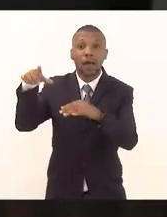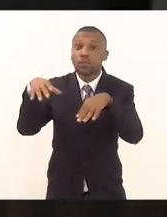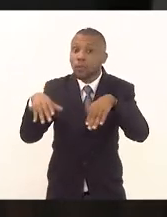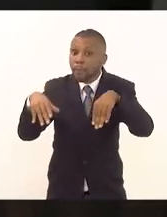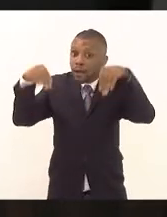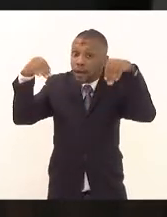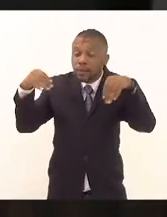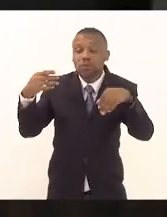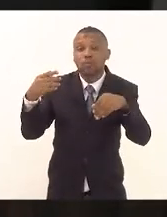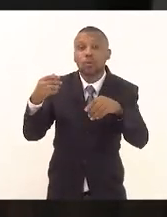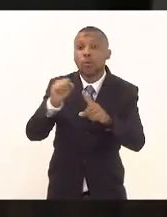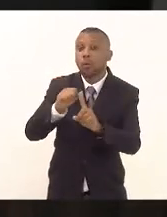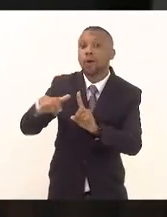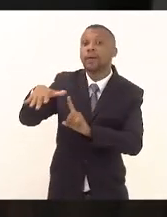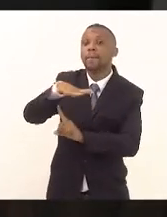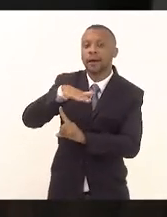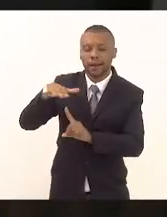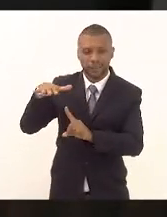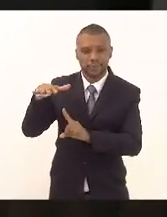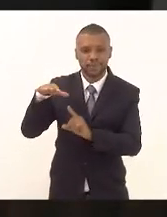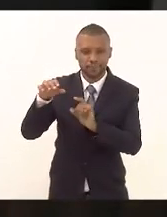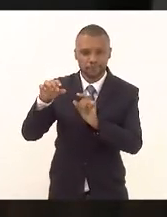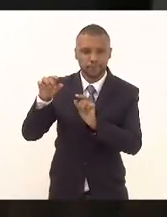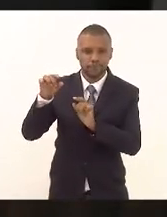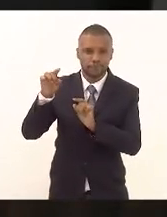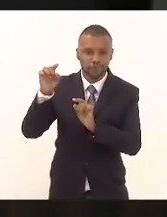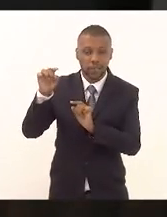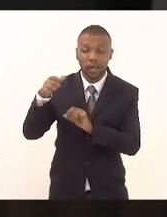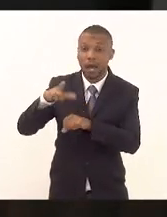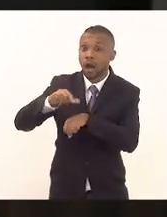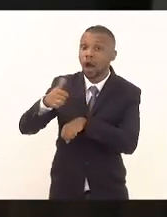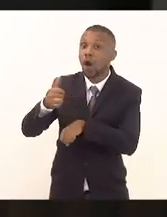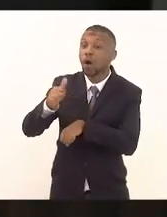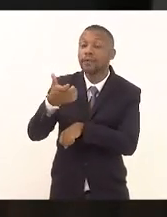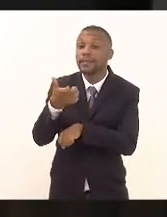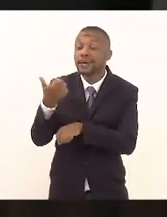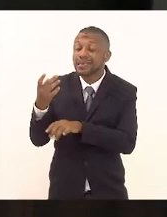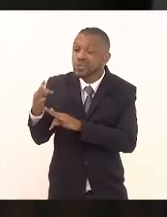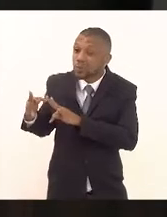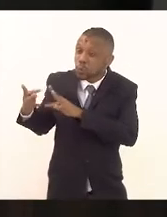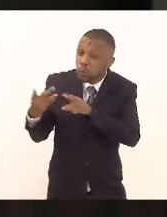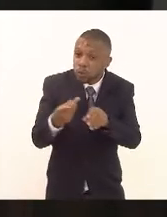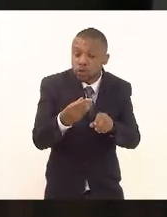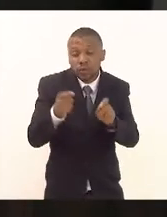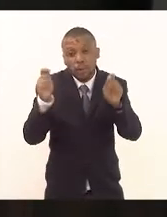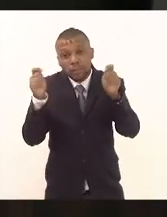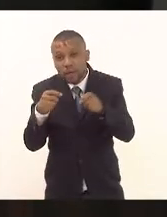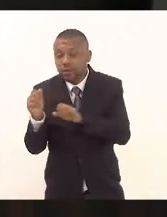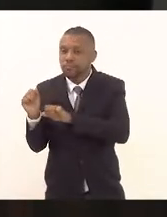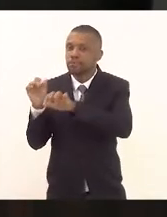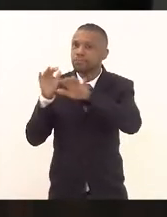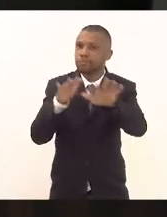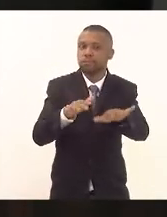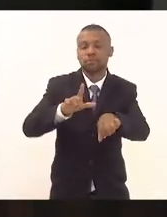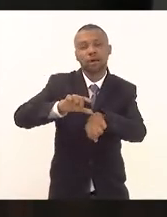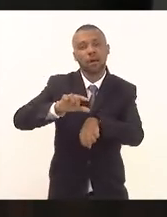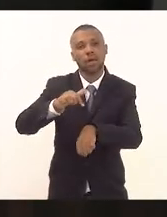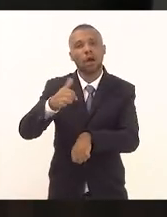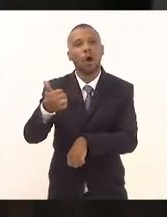horas, queria a presença de todos os parlamentares que puderem, logicamente, estarem presentes. Às 11